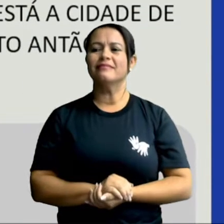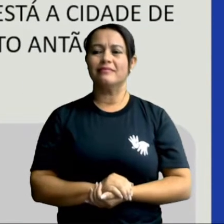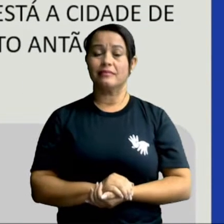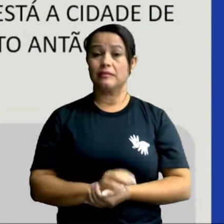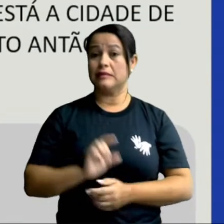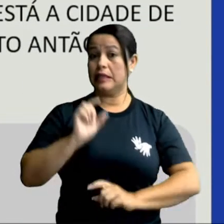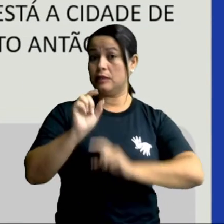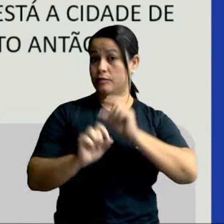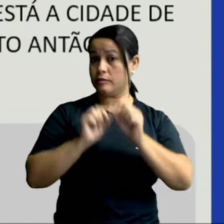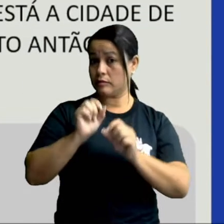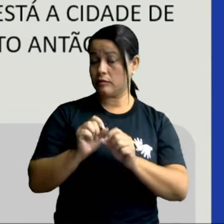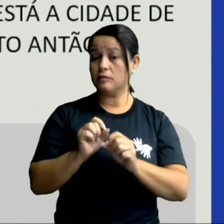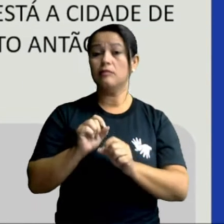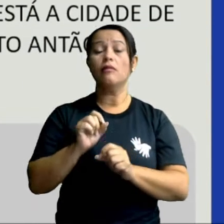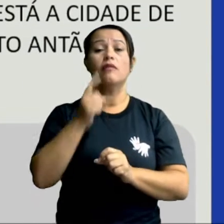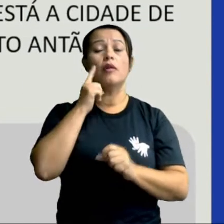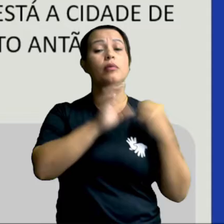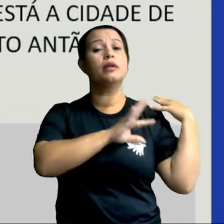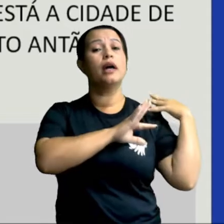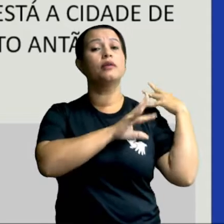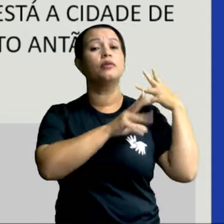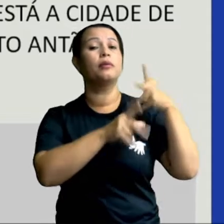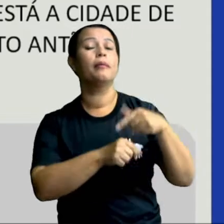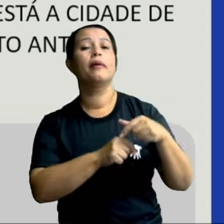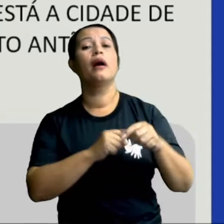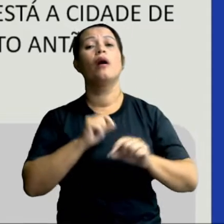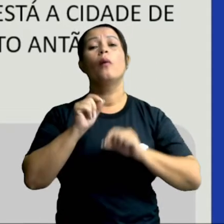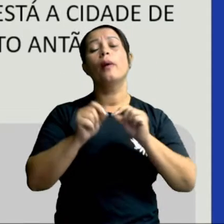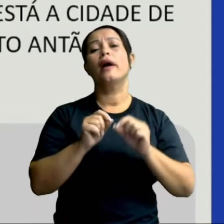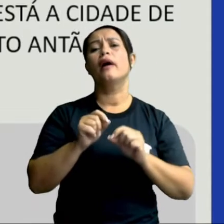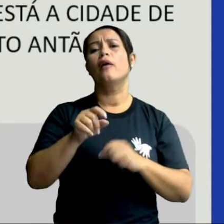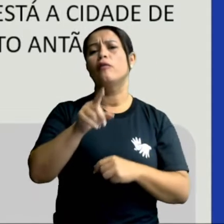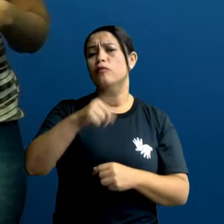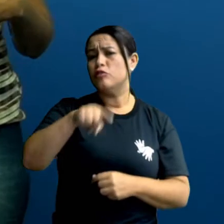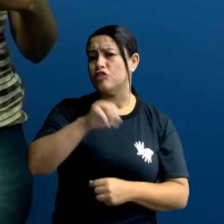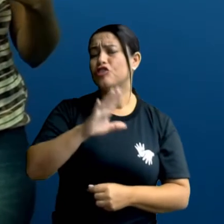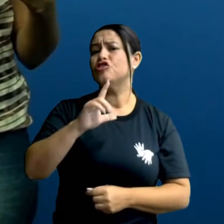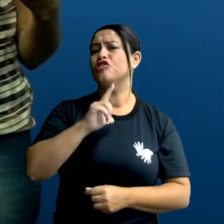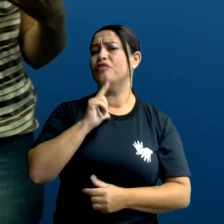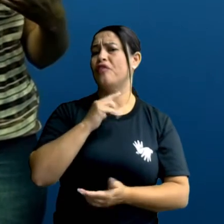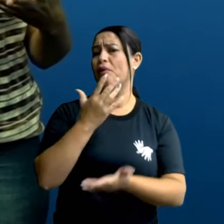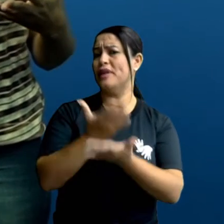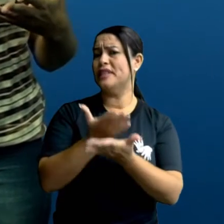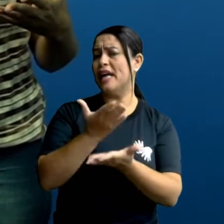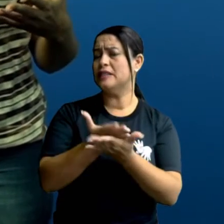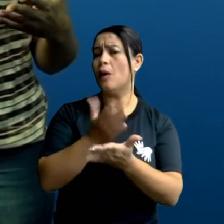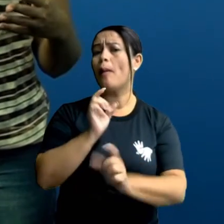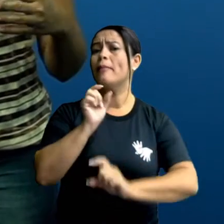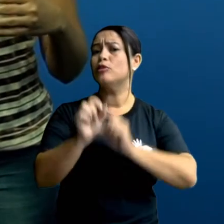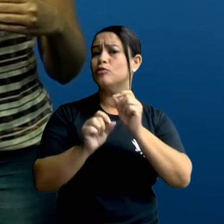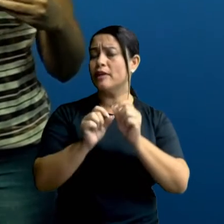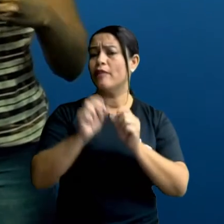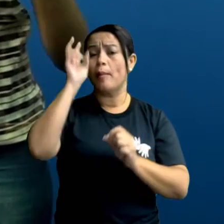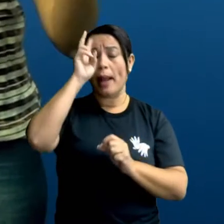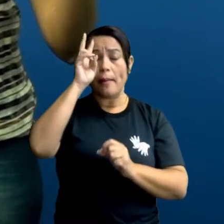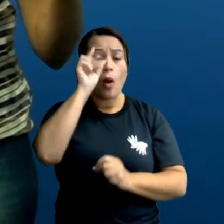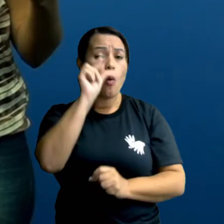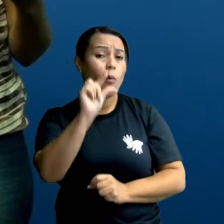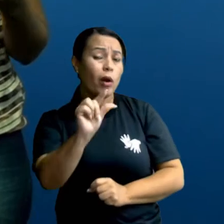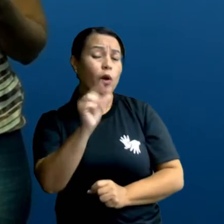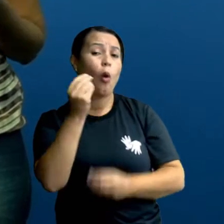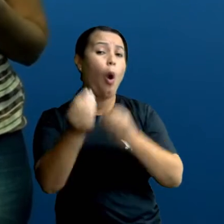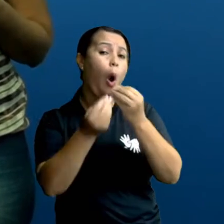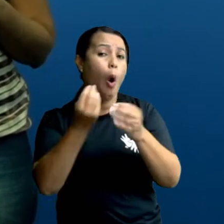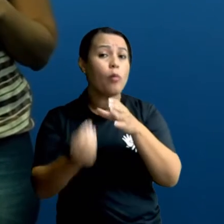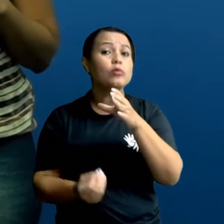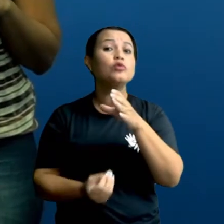Então, vamos para a nossa retomada, né? Vocês já tiveram essas aulas, mas vamos só retomar um pouquinho. Como é que